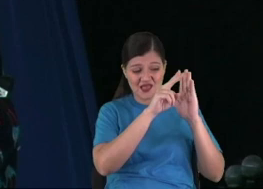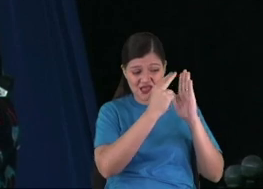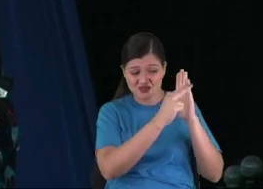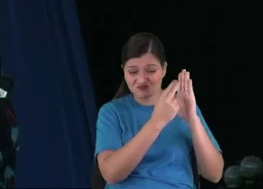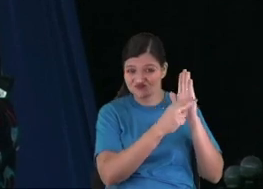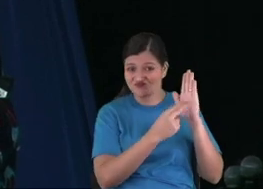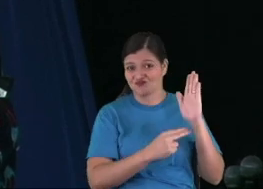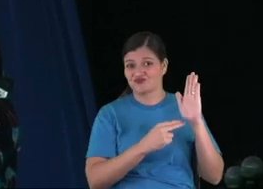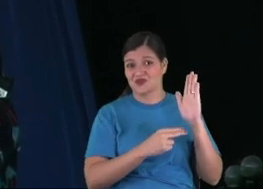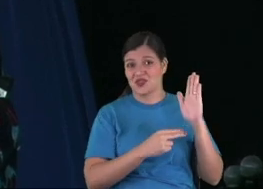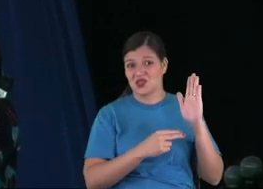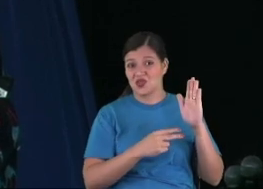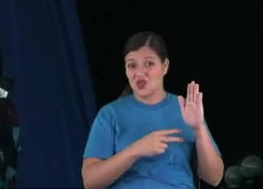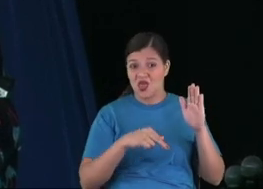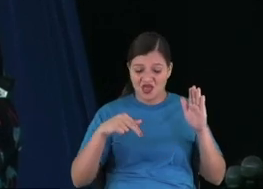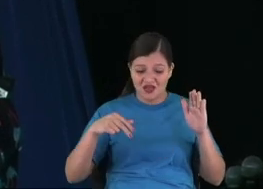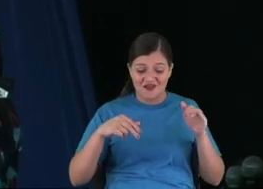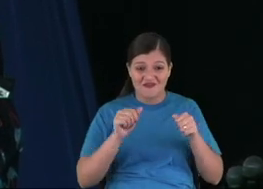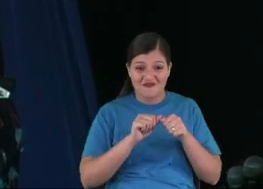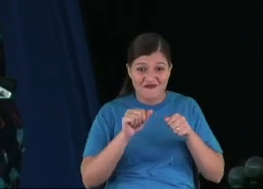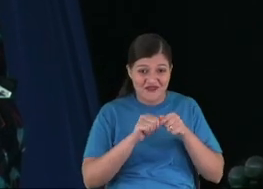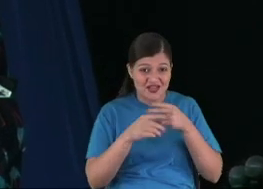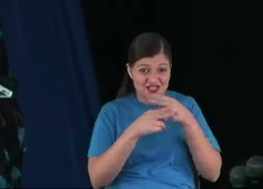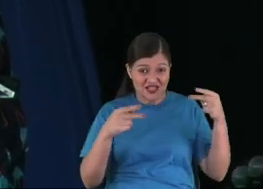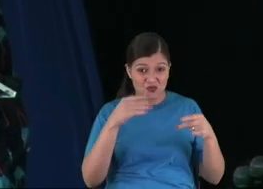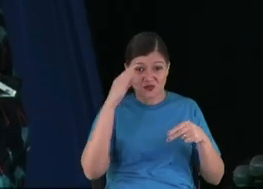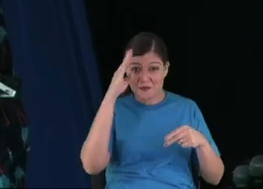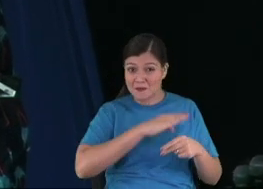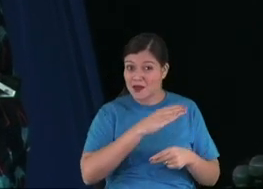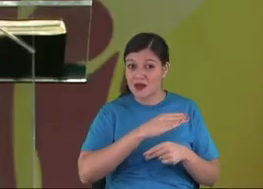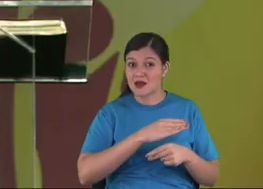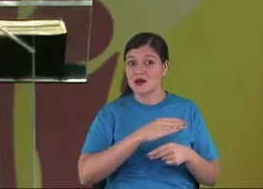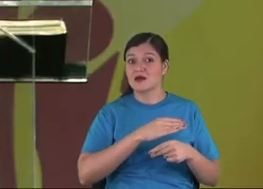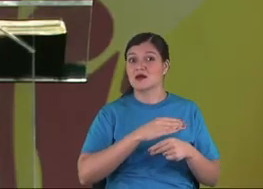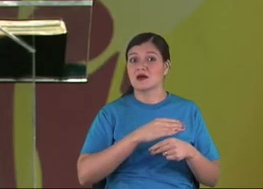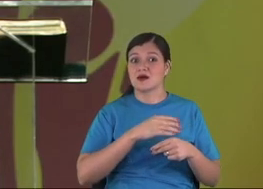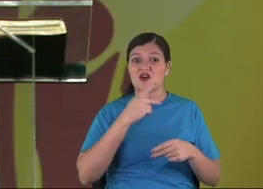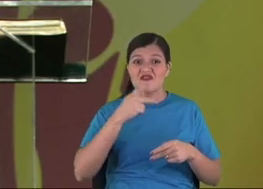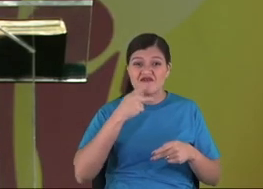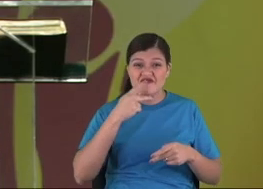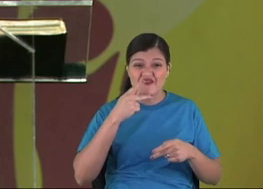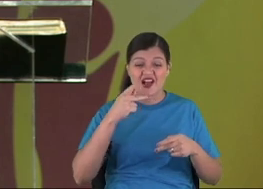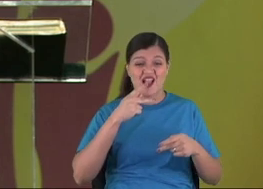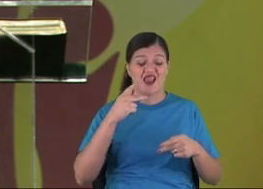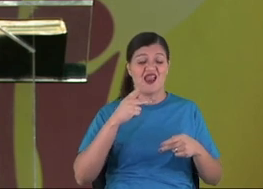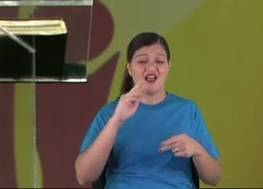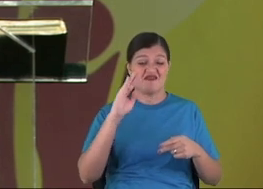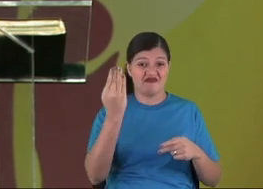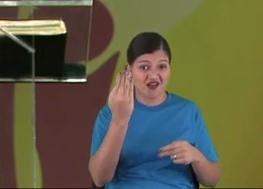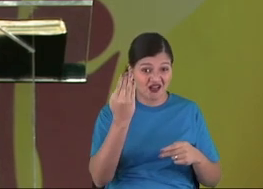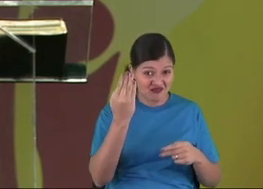Pés que correm para o mal, falso testemunho, fake news, né? E divisão entre os irmãos.